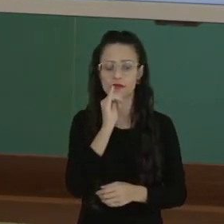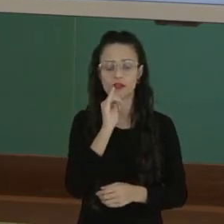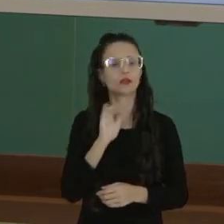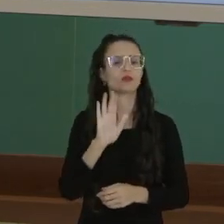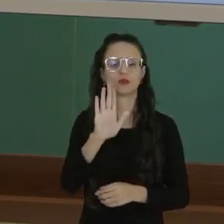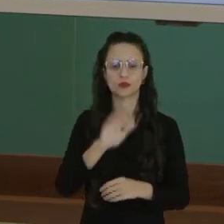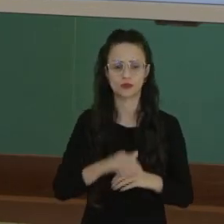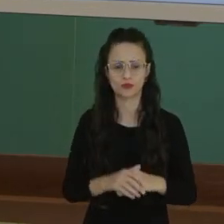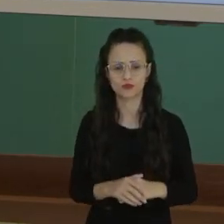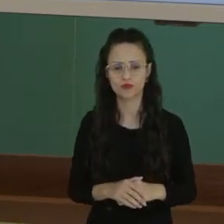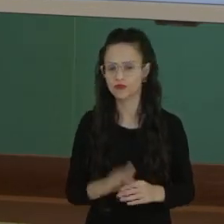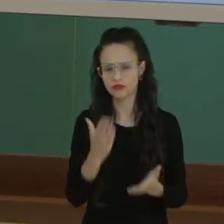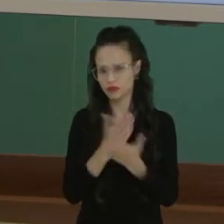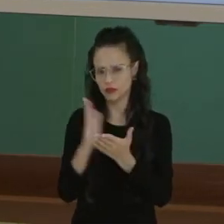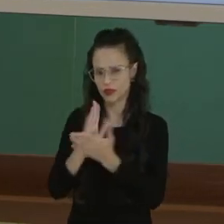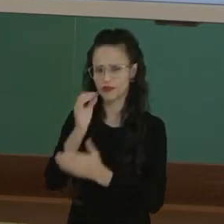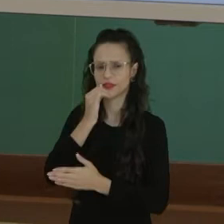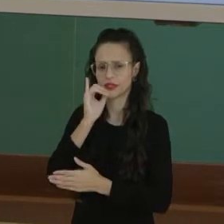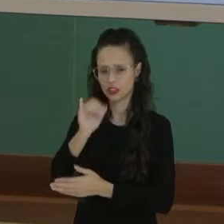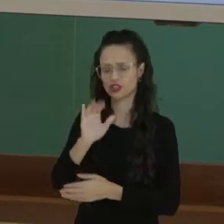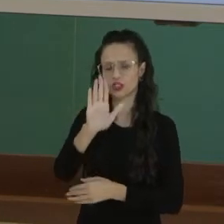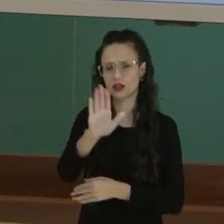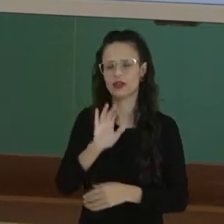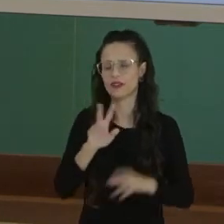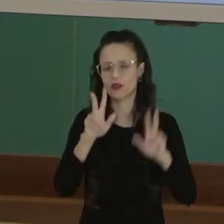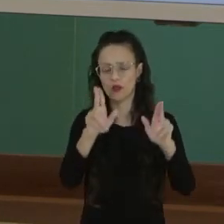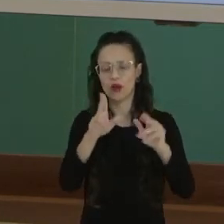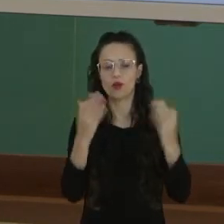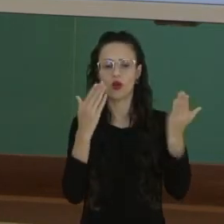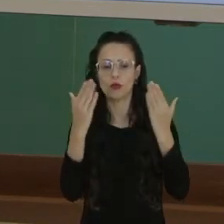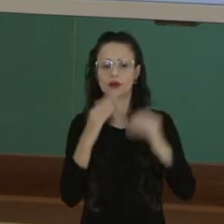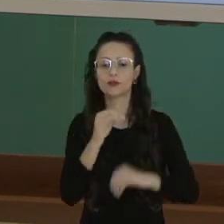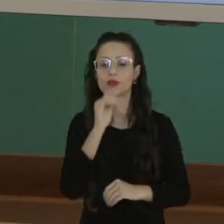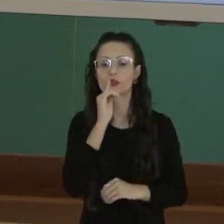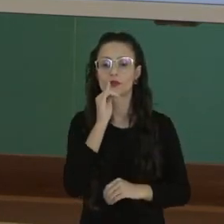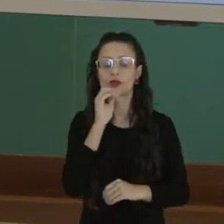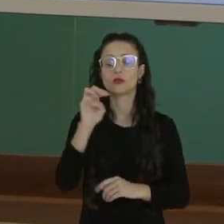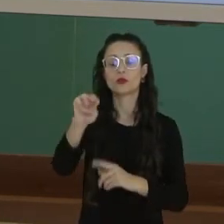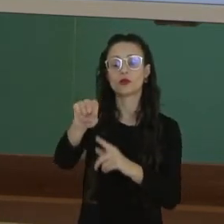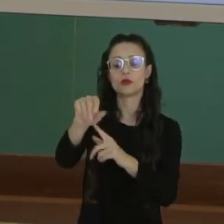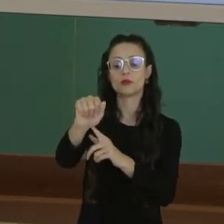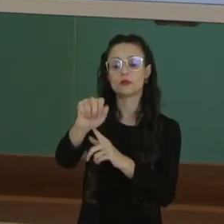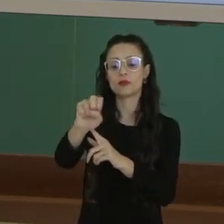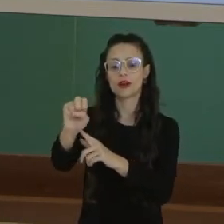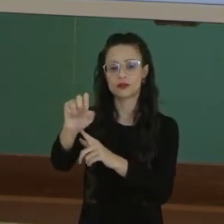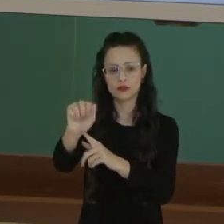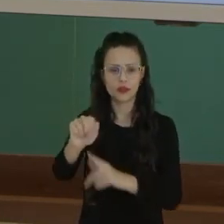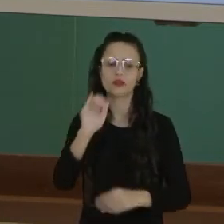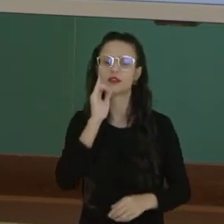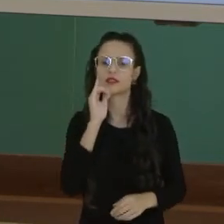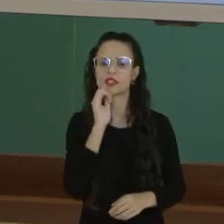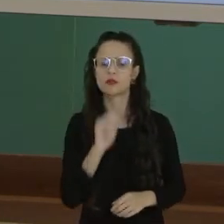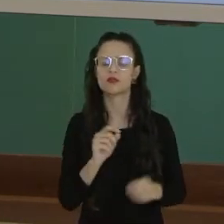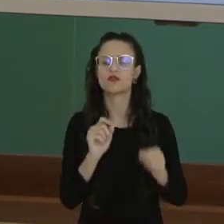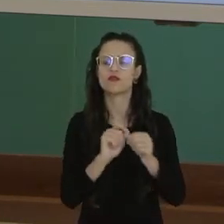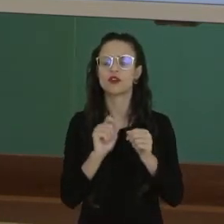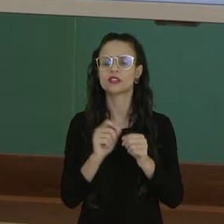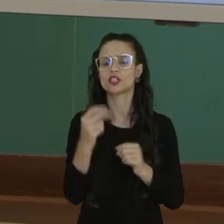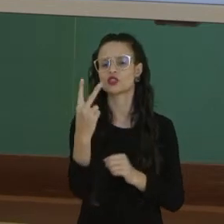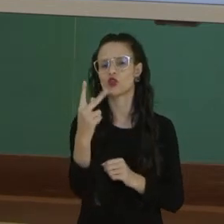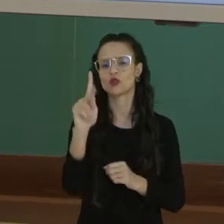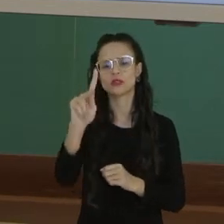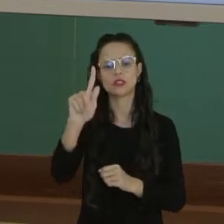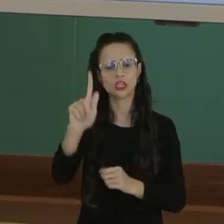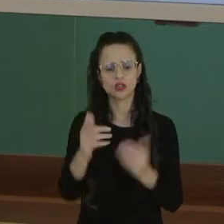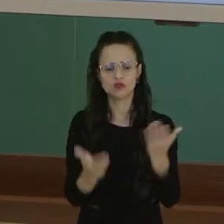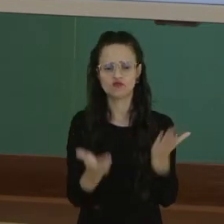poderem entender. Não tem nada a ver com energia, mas seria a mesma ideia. Por exemplo, massa. Se você vai fazer lá 2 kg de massa de